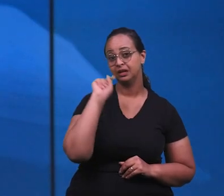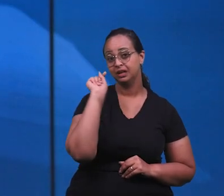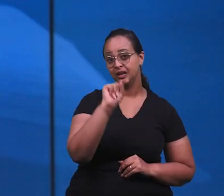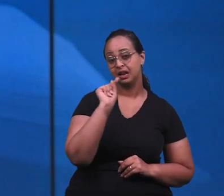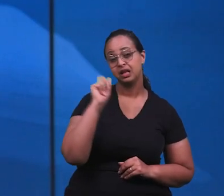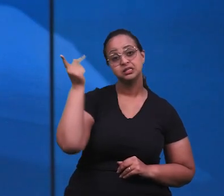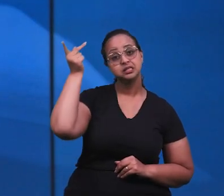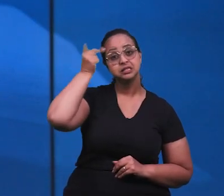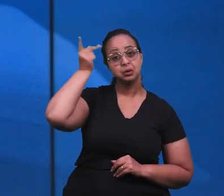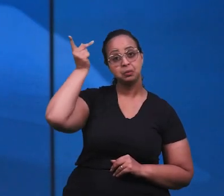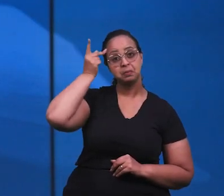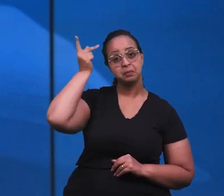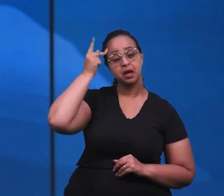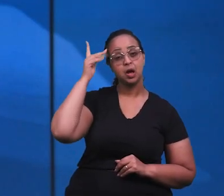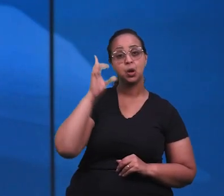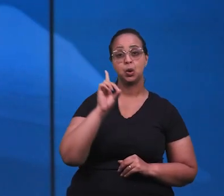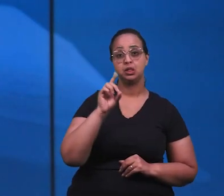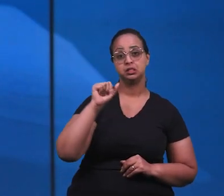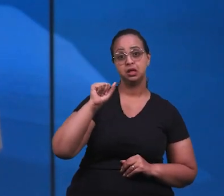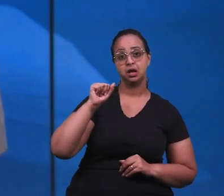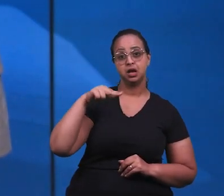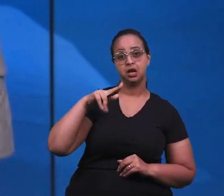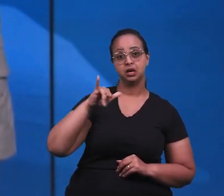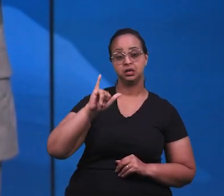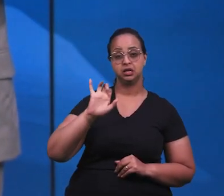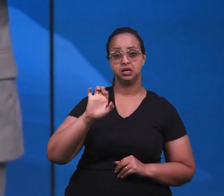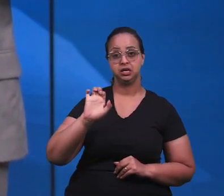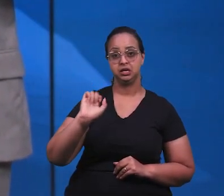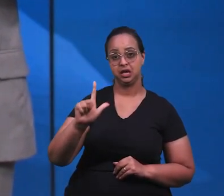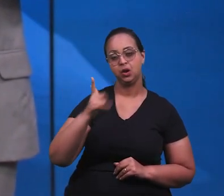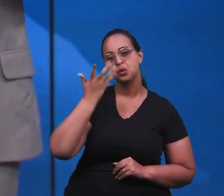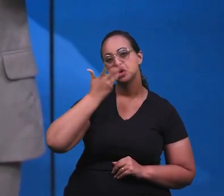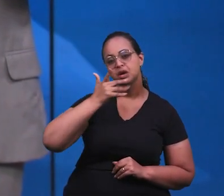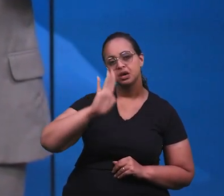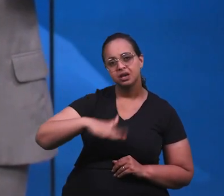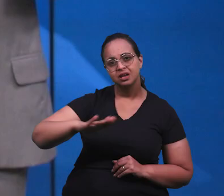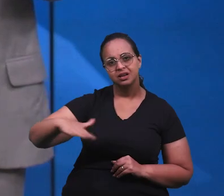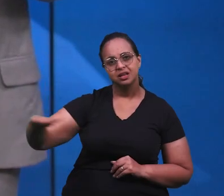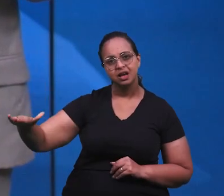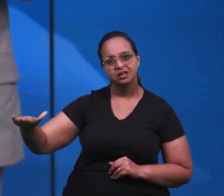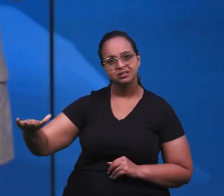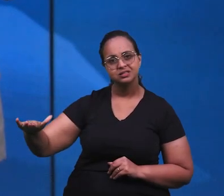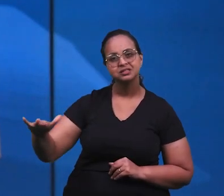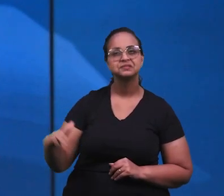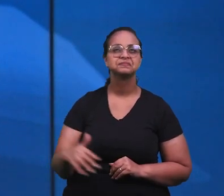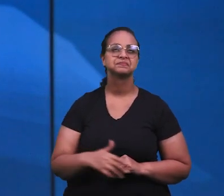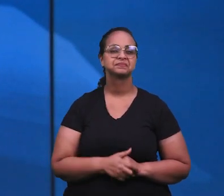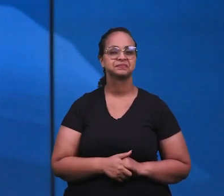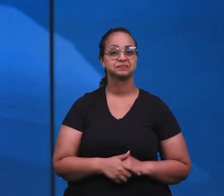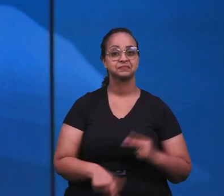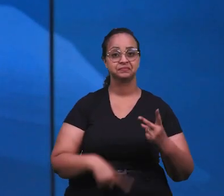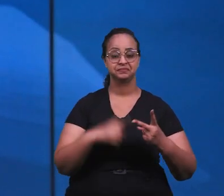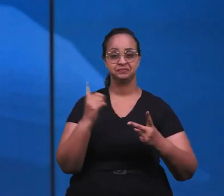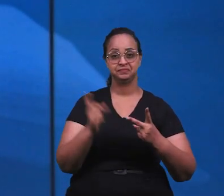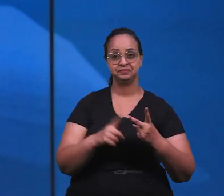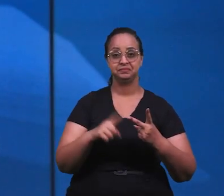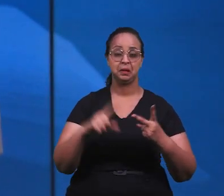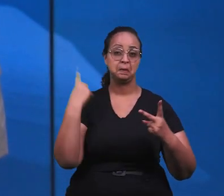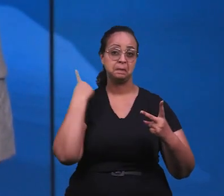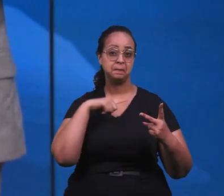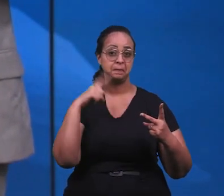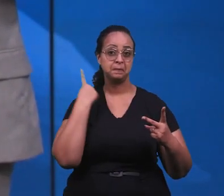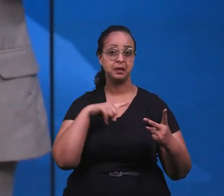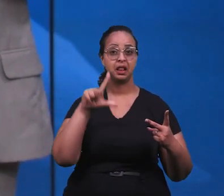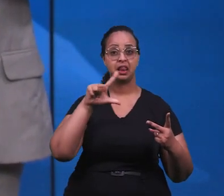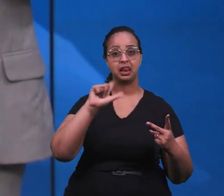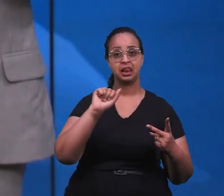estado de São Paulo, o Daniel Yamarra, é uma criança lá da cidade de São Paulo, no estado de São Paulo. Depois de Minas